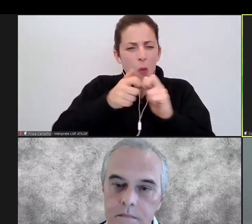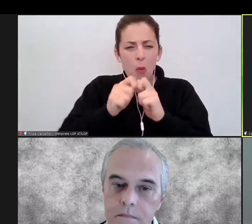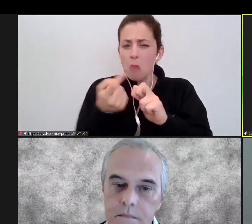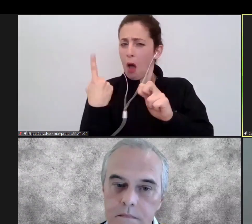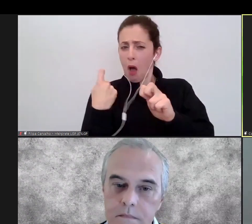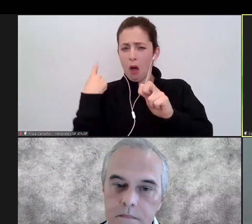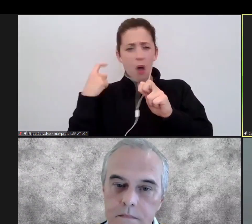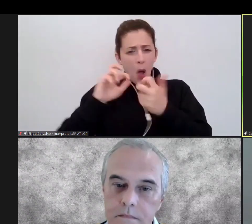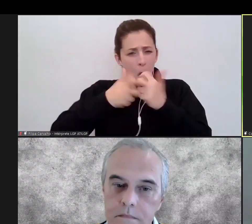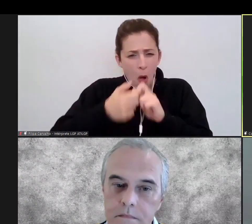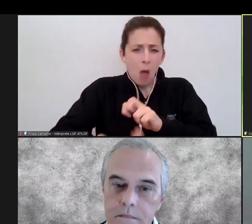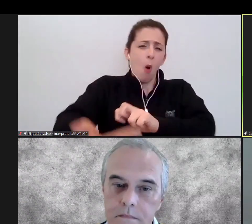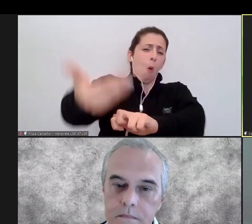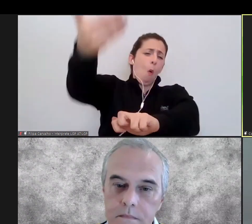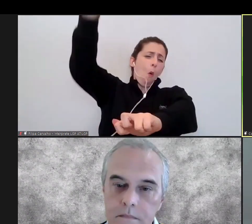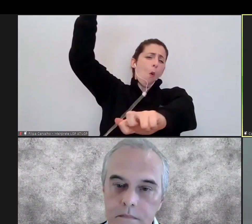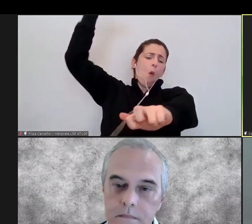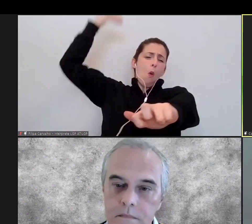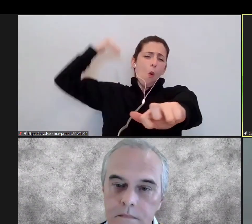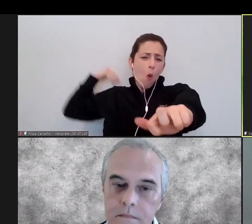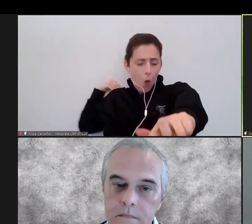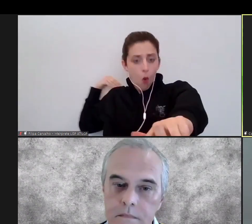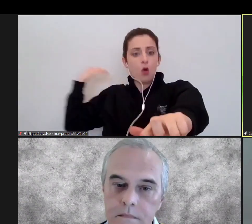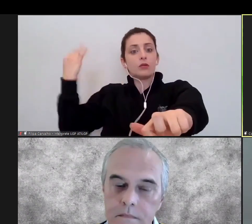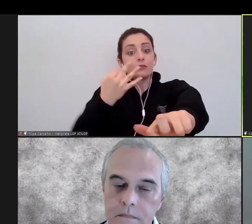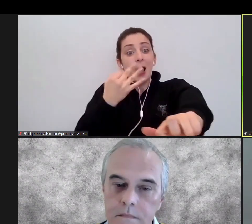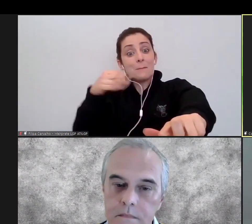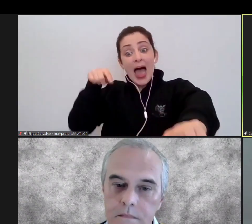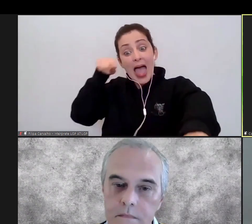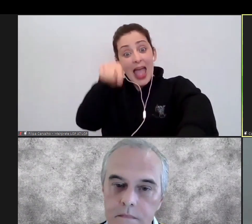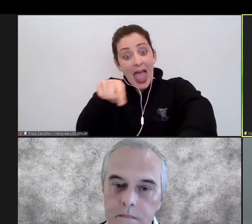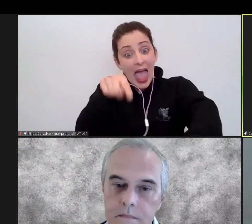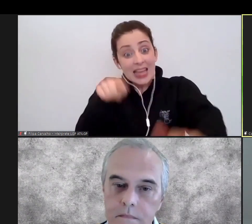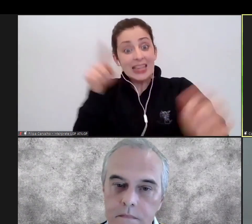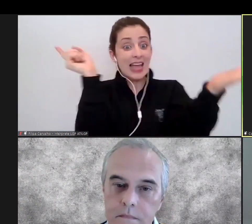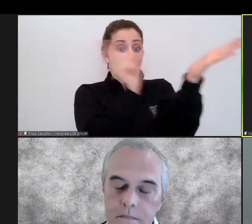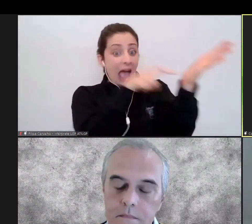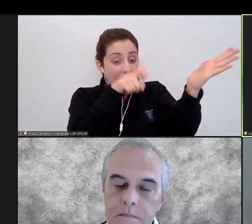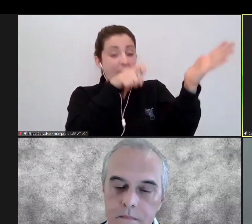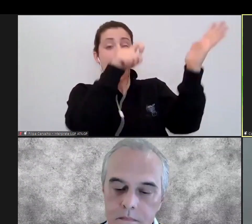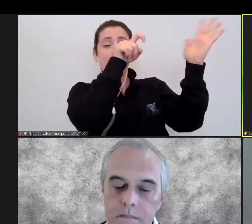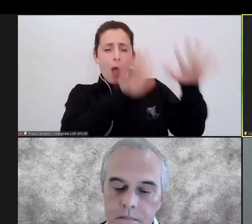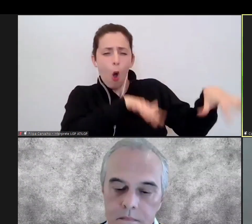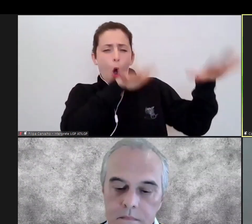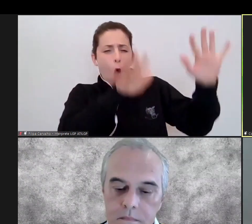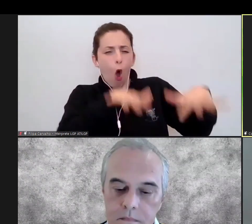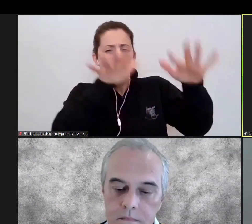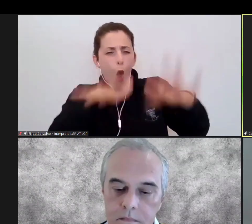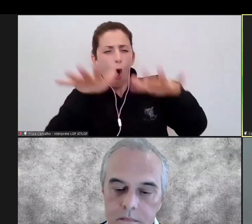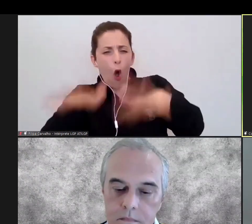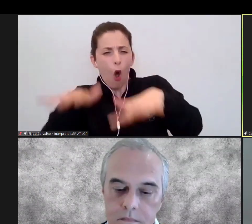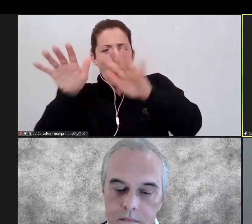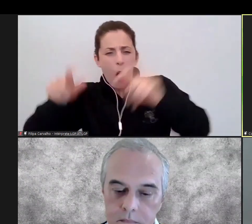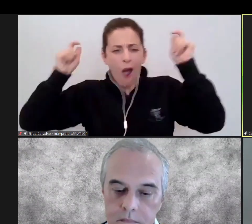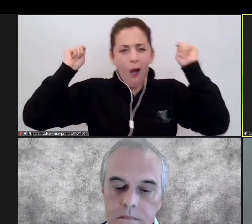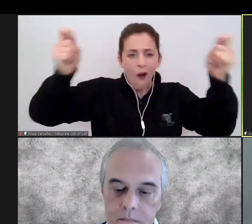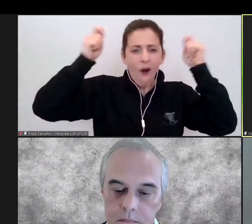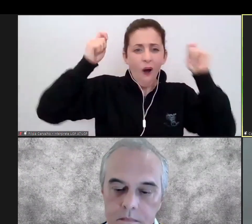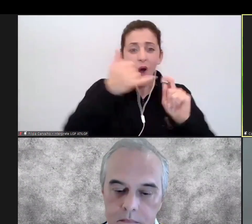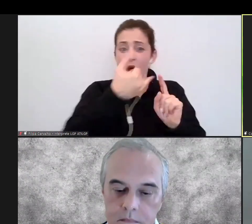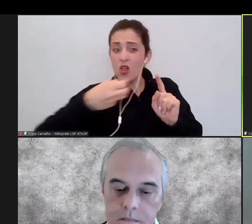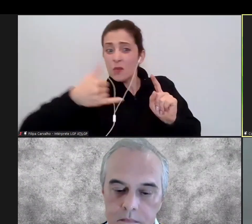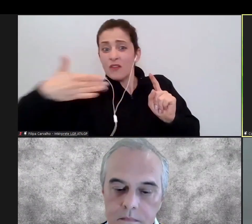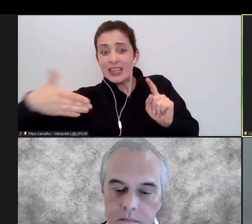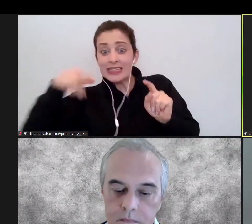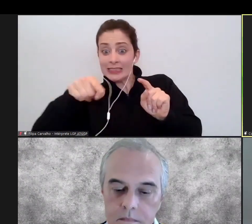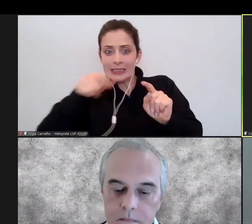hoje, mas foi a partir daquele momento, a asfixia de George Floyd nos Estados Unidos, que as pessoas despertaram. E não falo apenas da comunidade